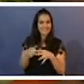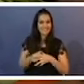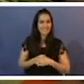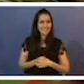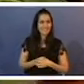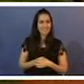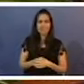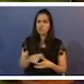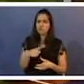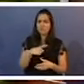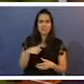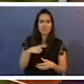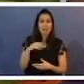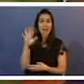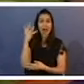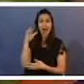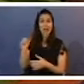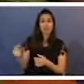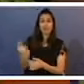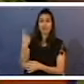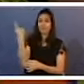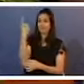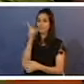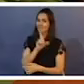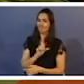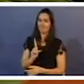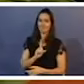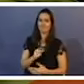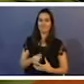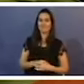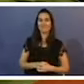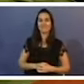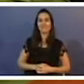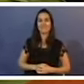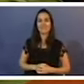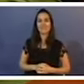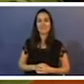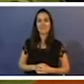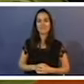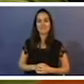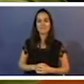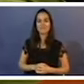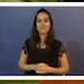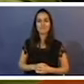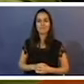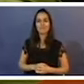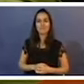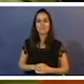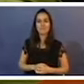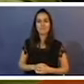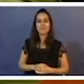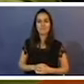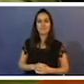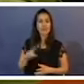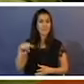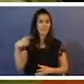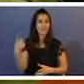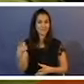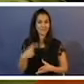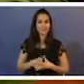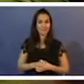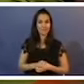correta é aquela que não apresenta grande árvores faz o x aí ó o e continuando